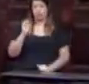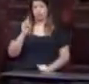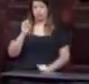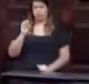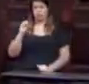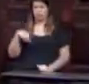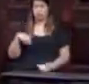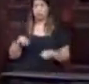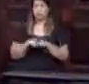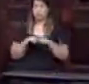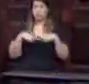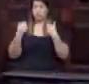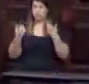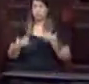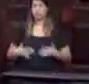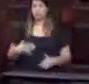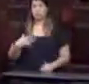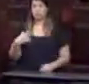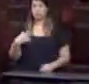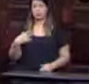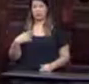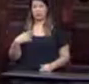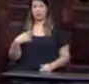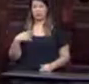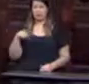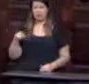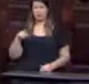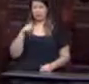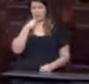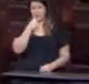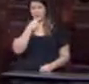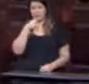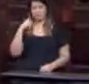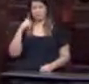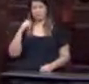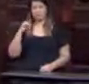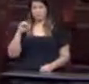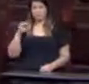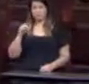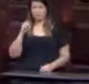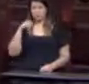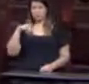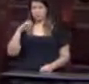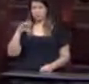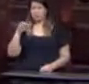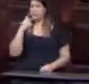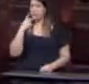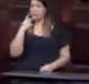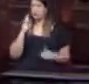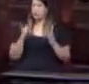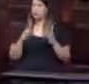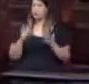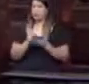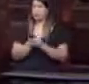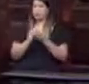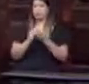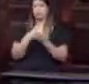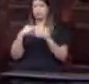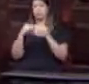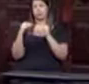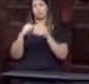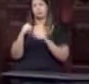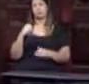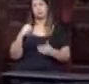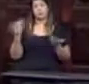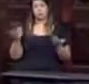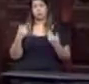pontuar aqui parte do que o deputado Paulo Melo já observou. O que nós buscamos nessa matéria,